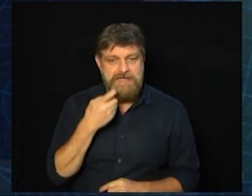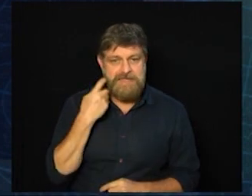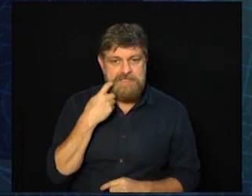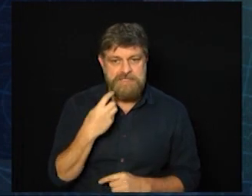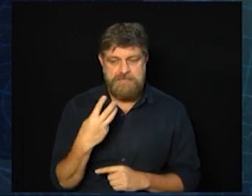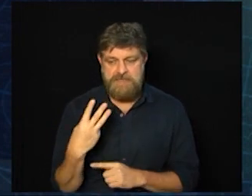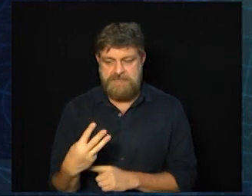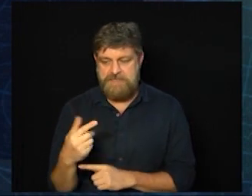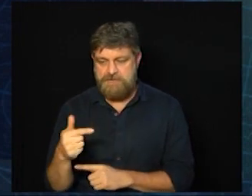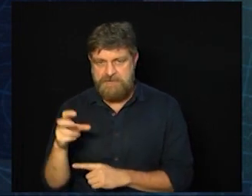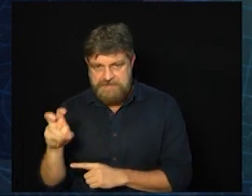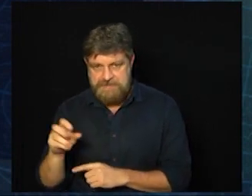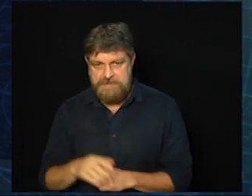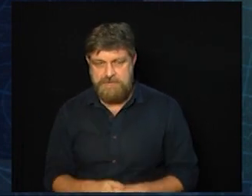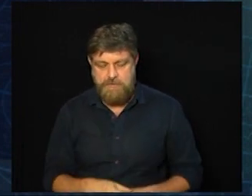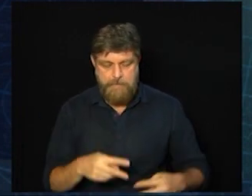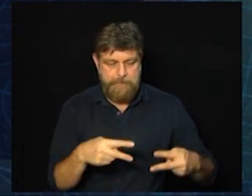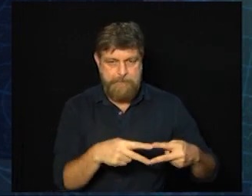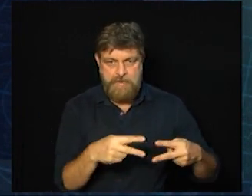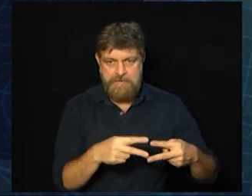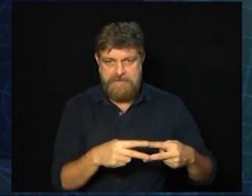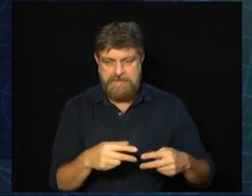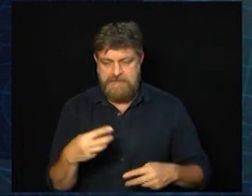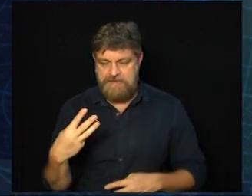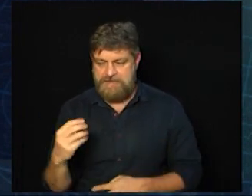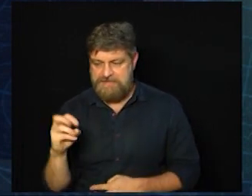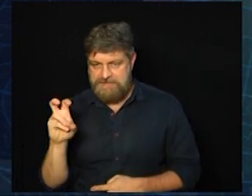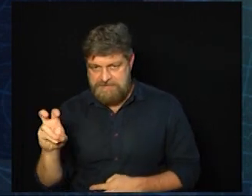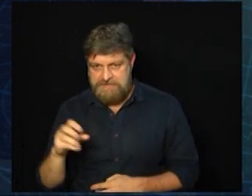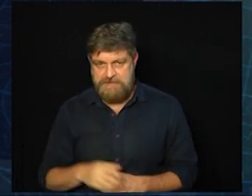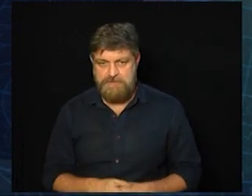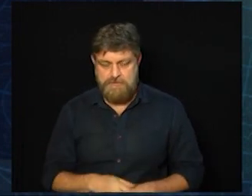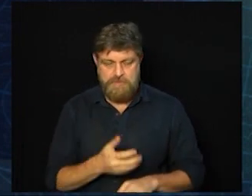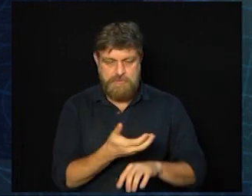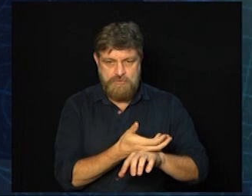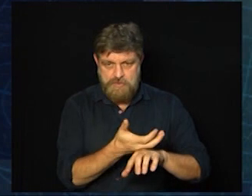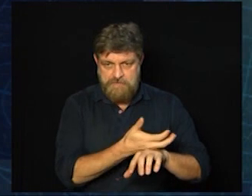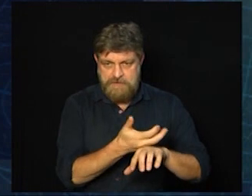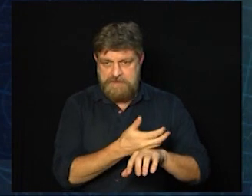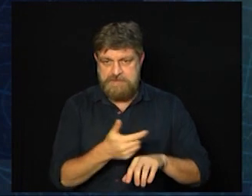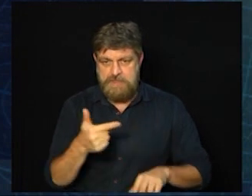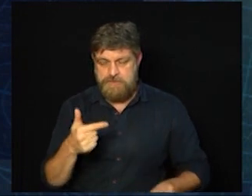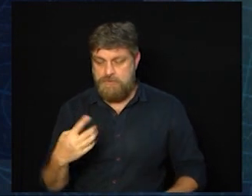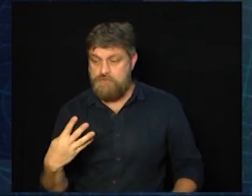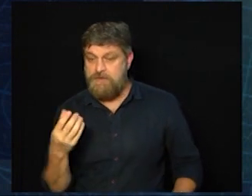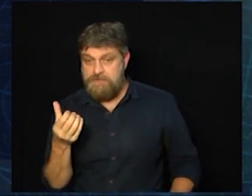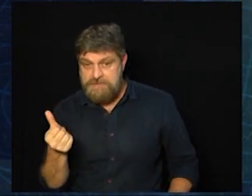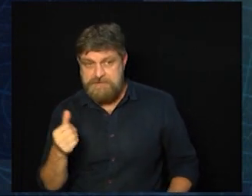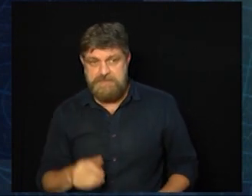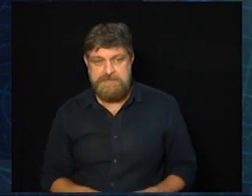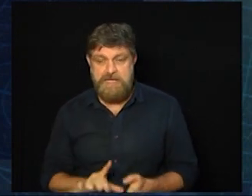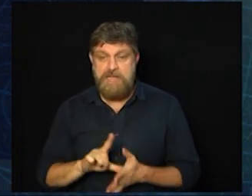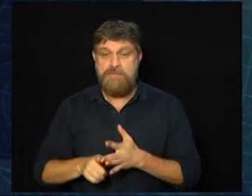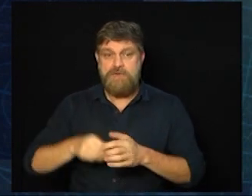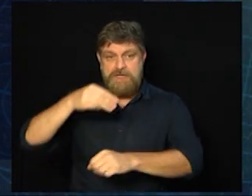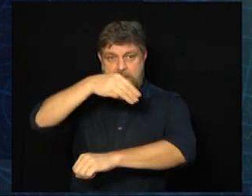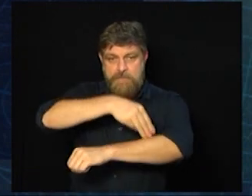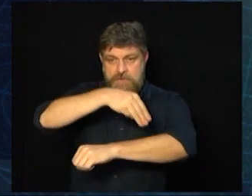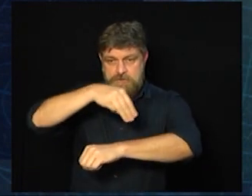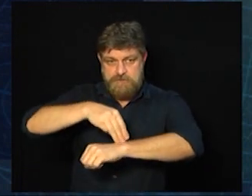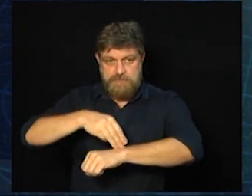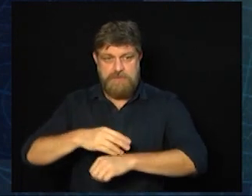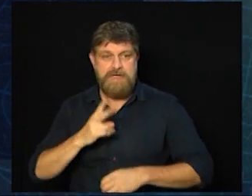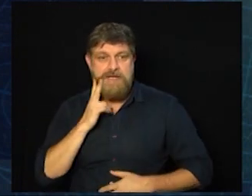Itatiba 325 Paulínia 305 Nova Odessa 246 Depois temos